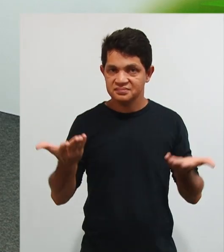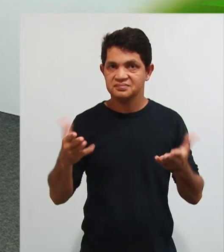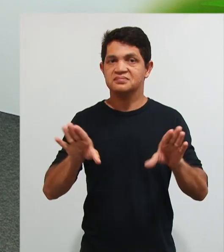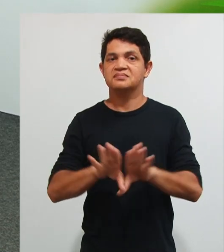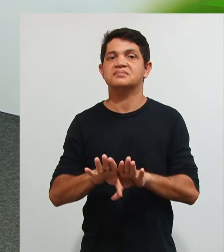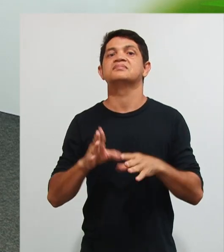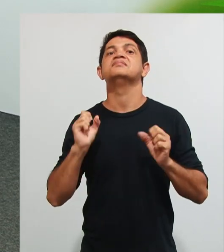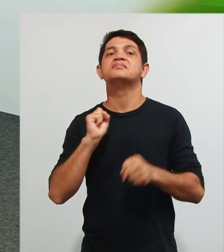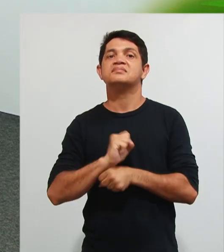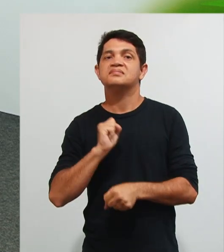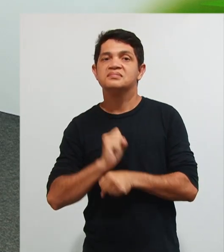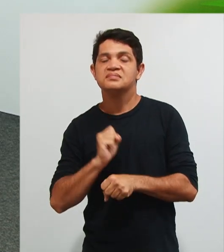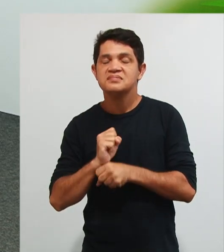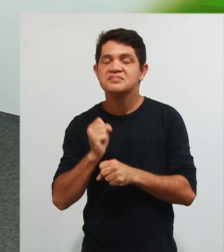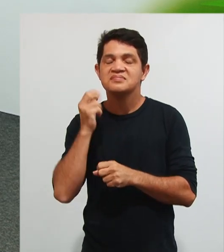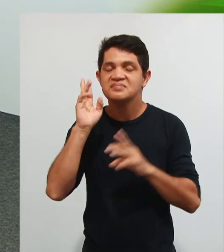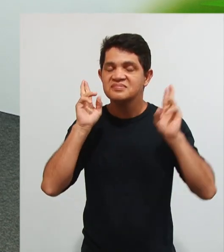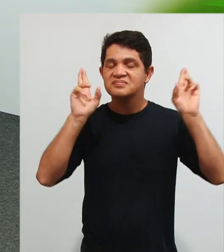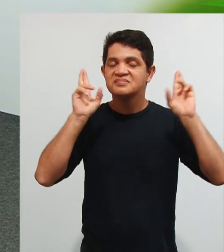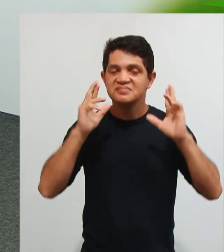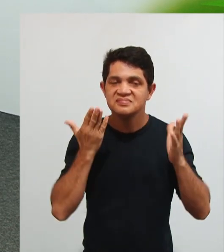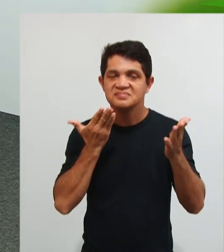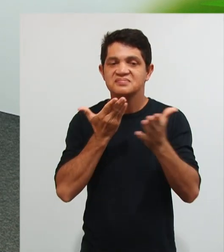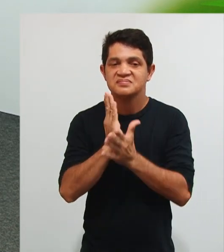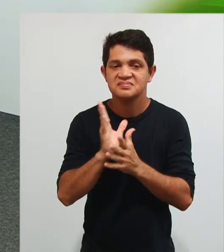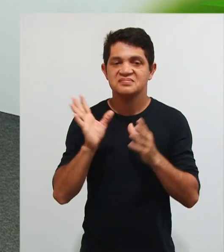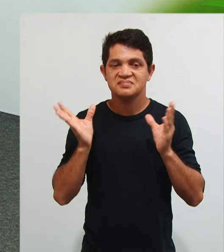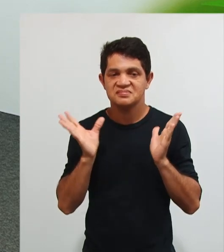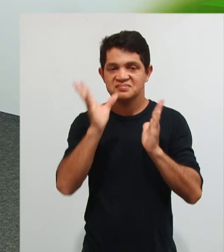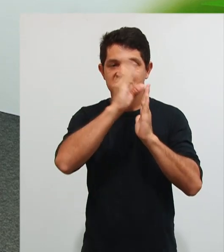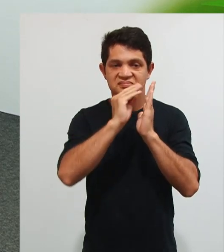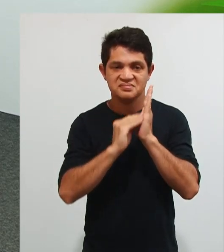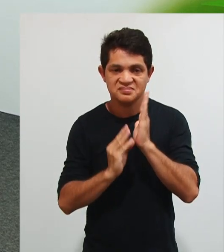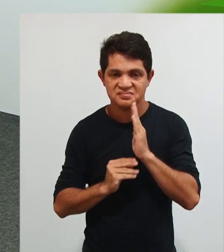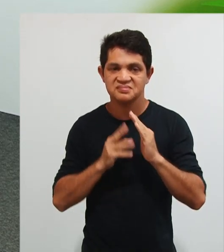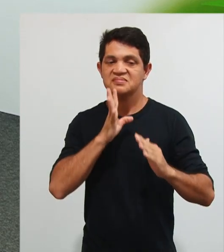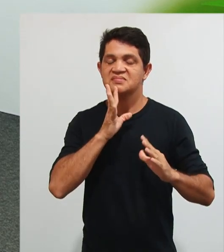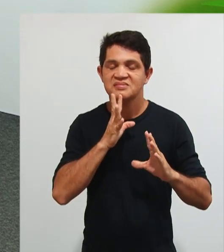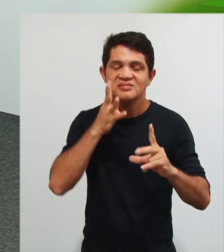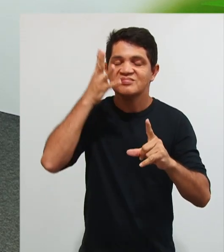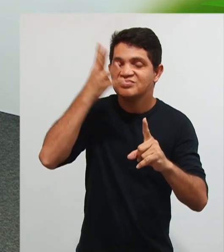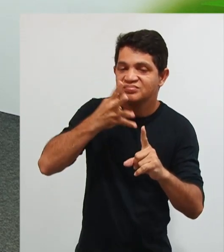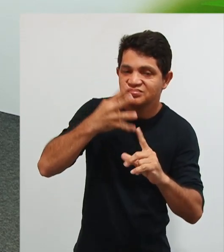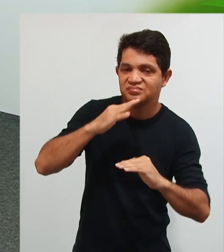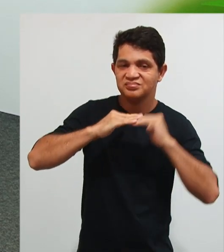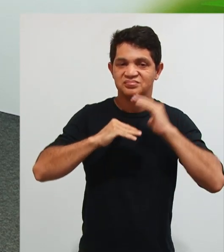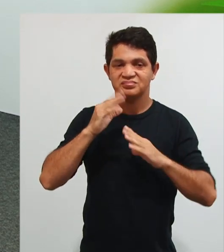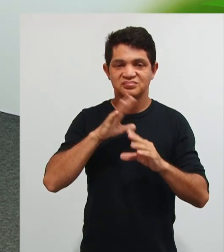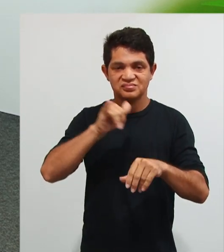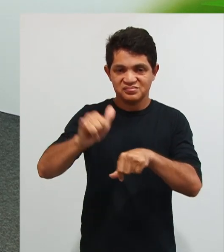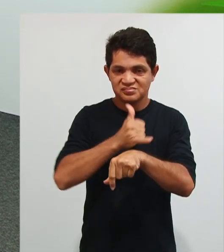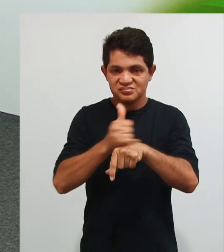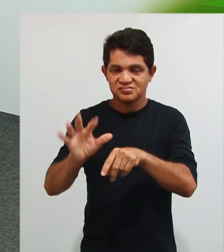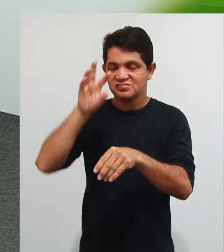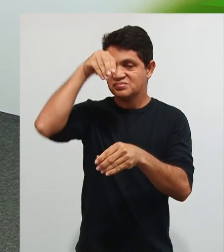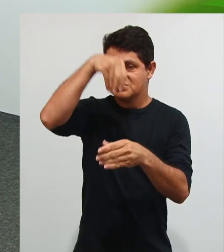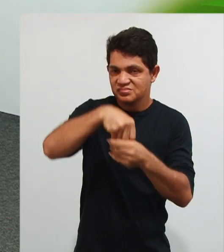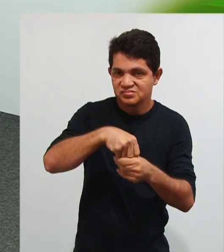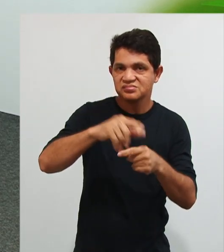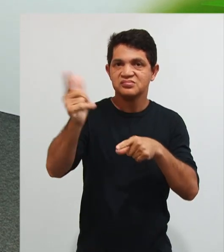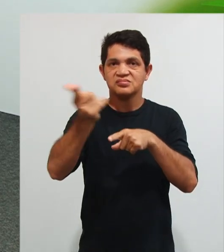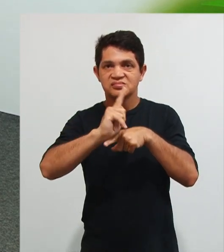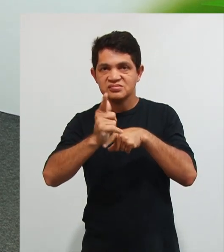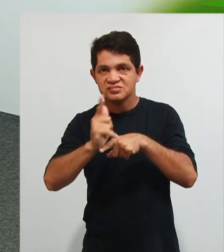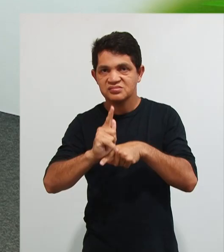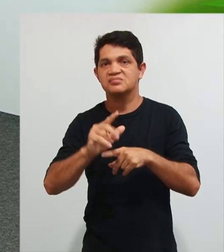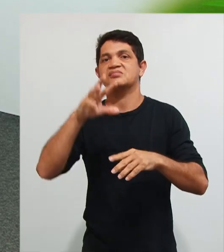Espero que possamos construir uma relação de conhecimento estratégico. Então vem comigo